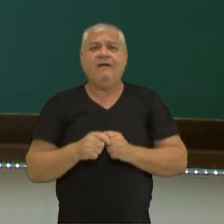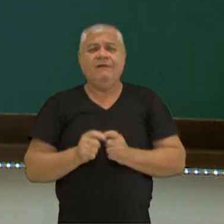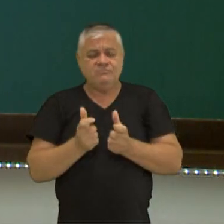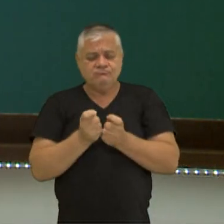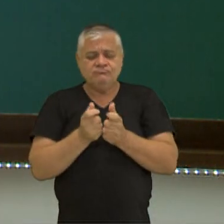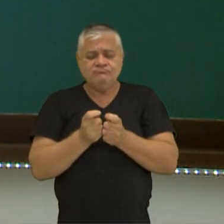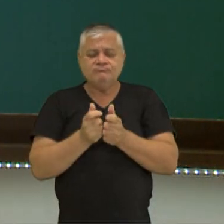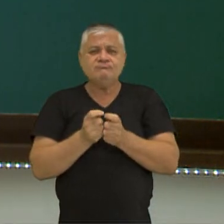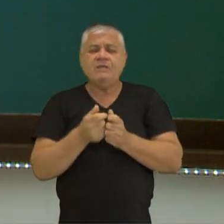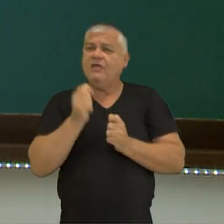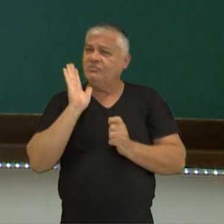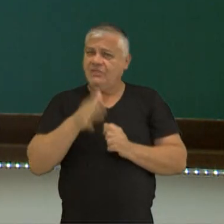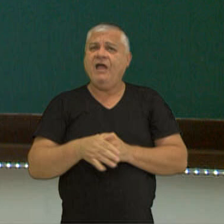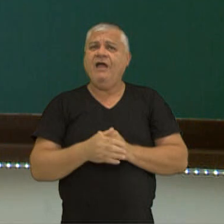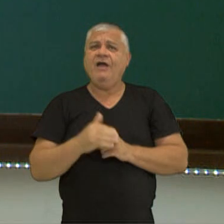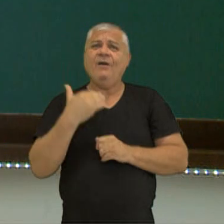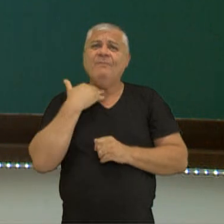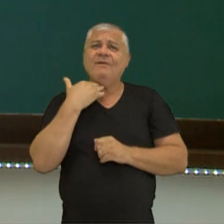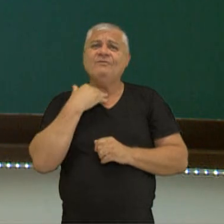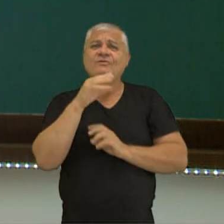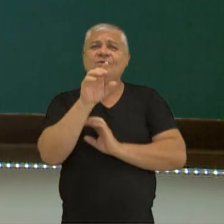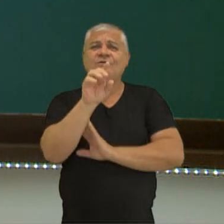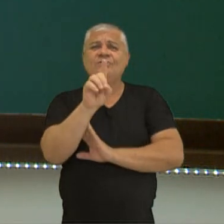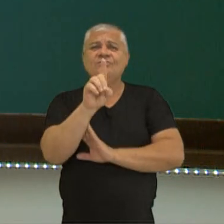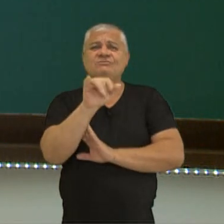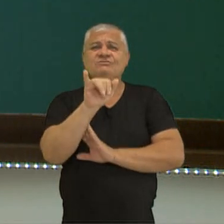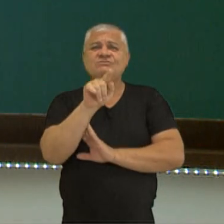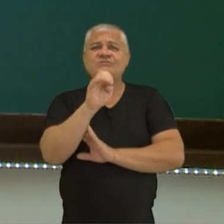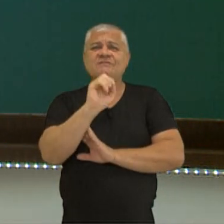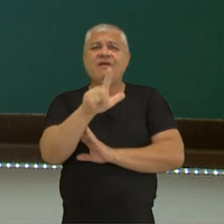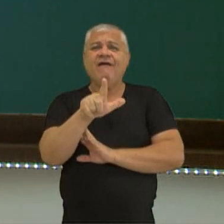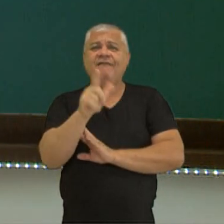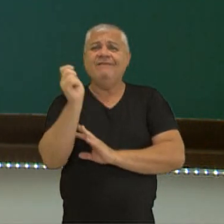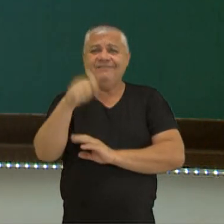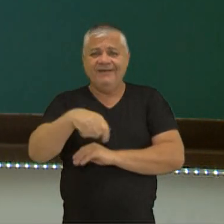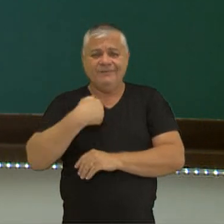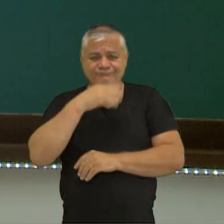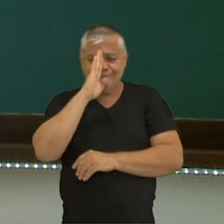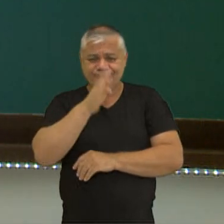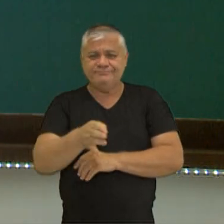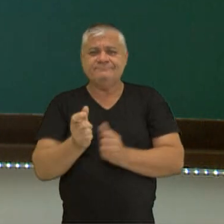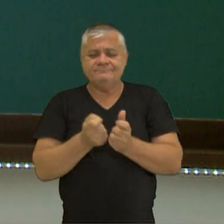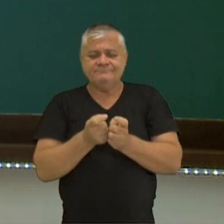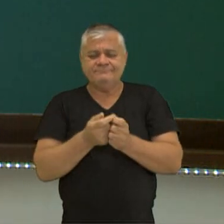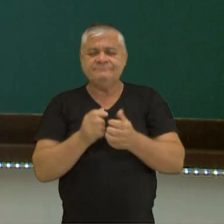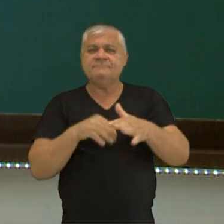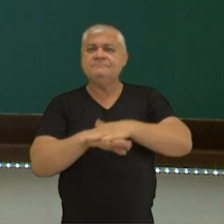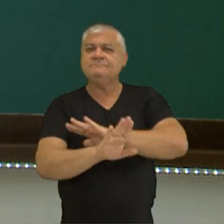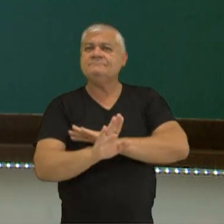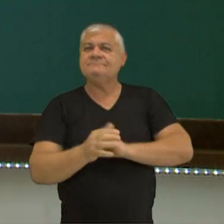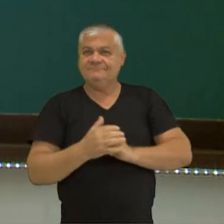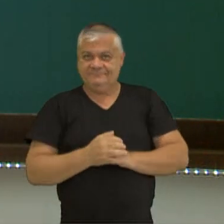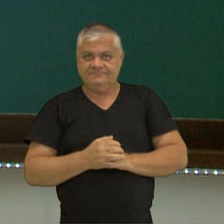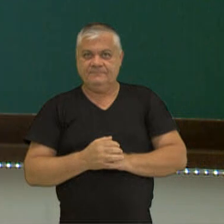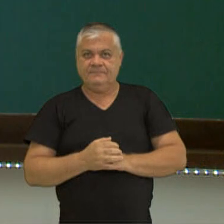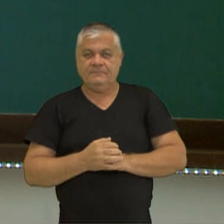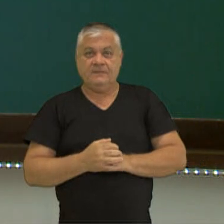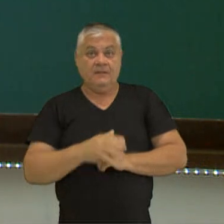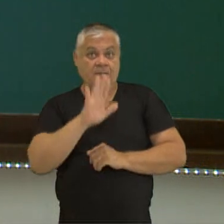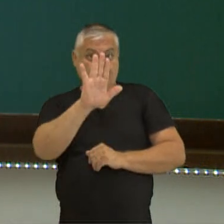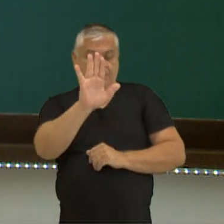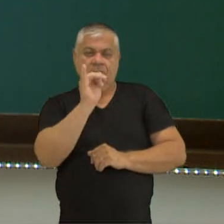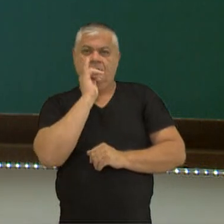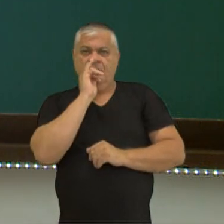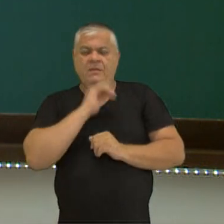próprio celular, sem precisar ir até o banco, né? Então é muito simples hoje em dia para a gente poder fazer isso. E não existe uma